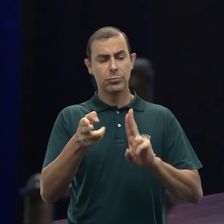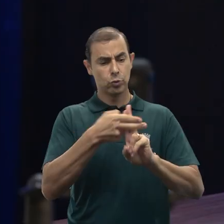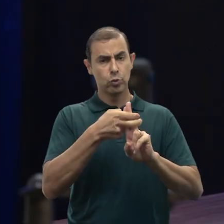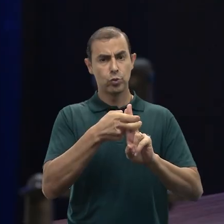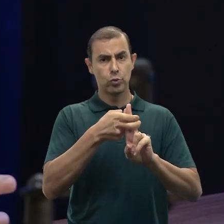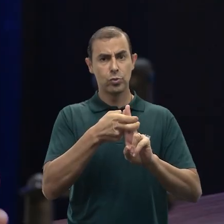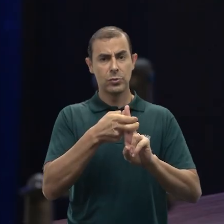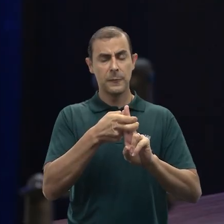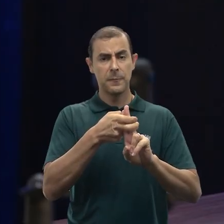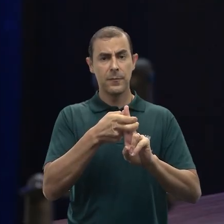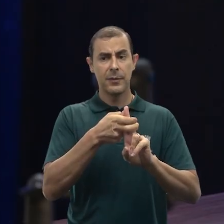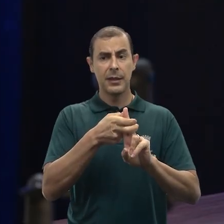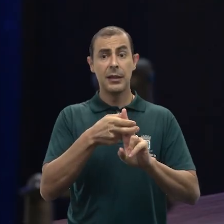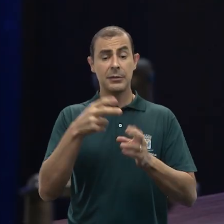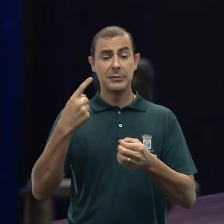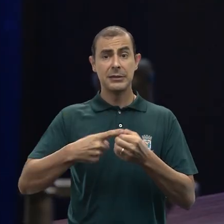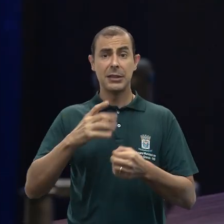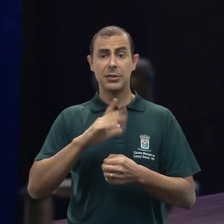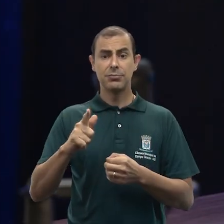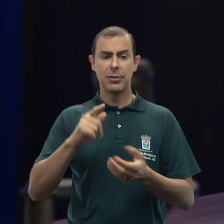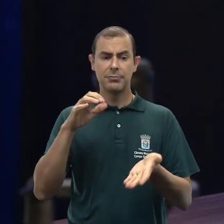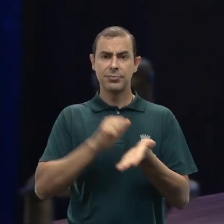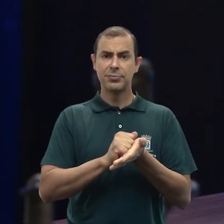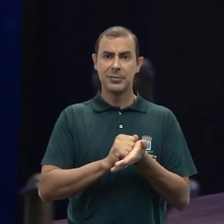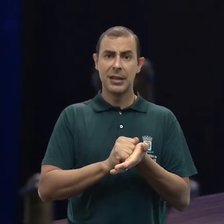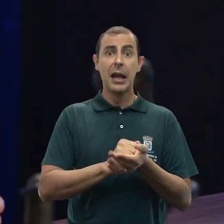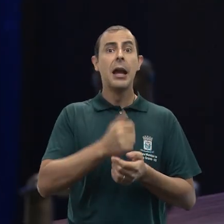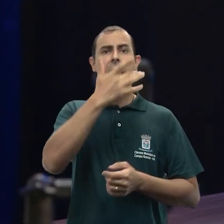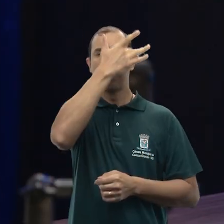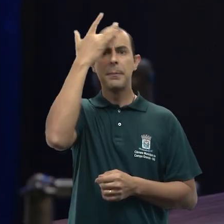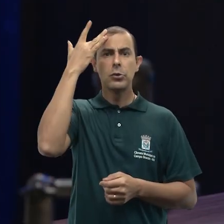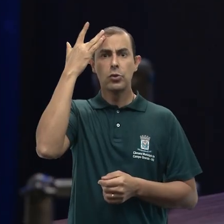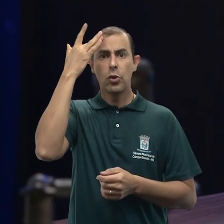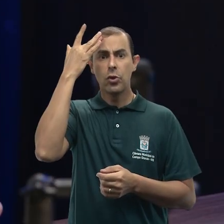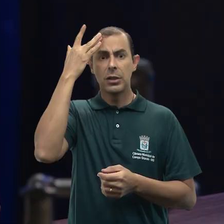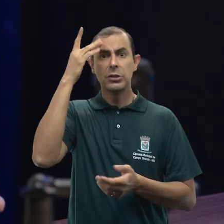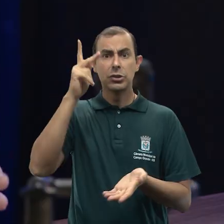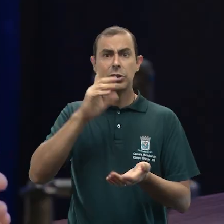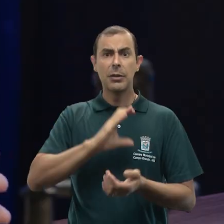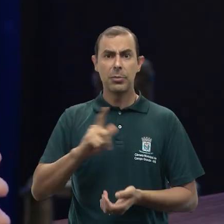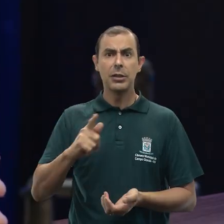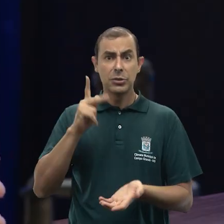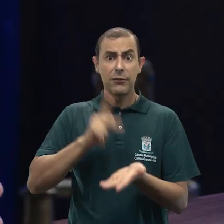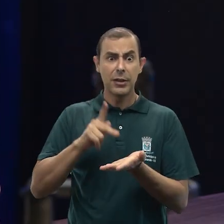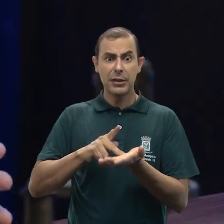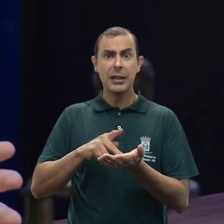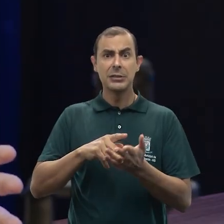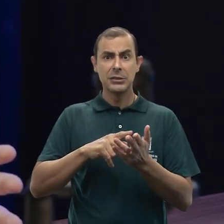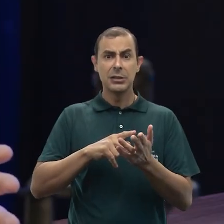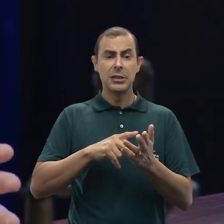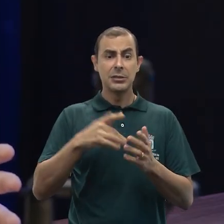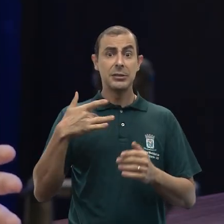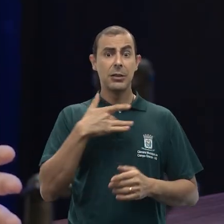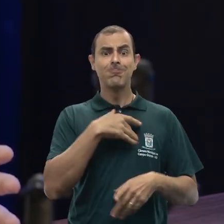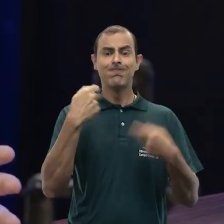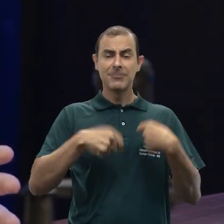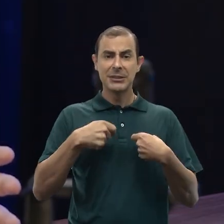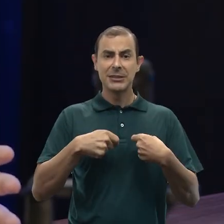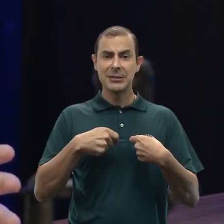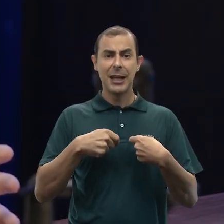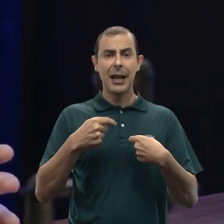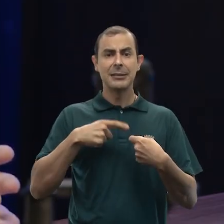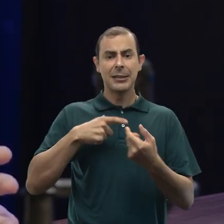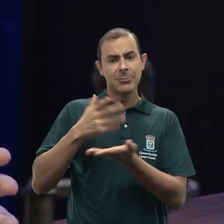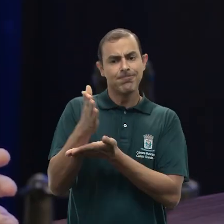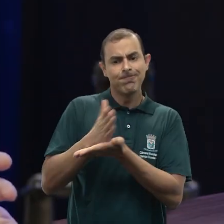acaba... Pessoa de Campo Grande, quando precisa da saúde, nós temos que dividir aquilo que nós temos com o interior do estado. Então, esse